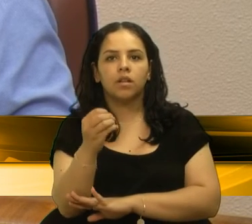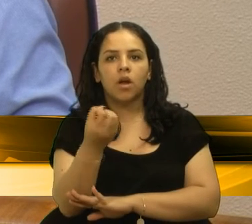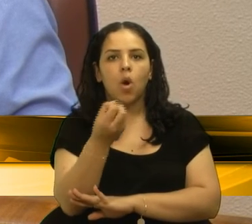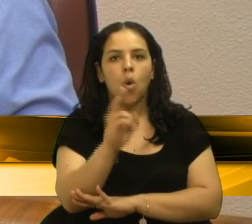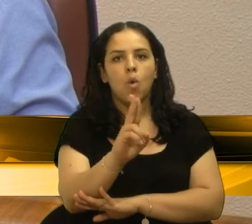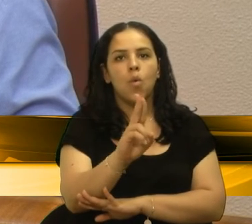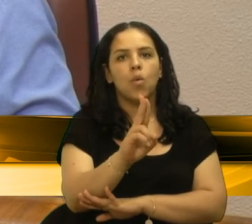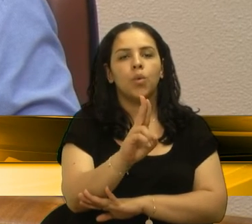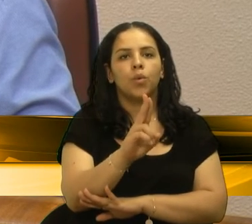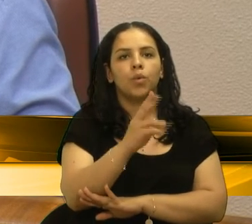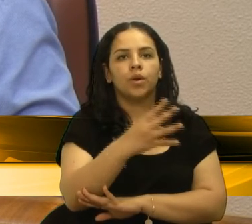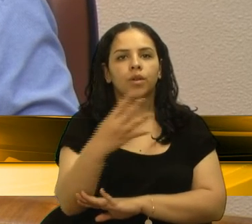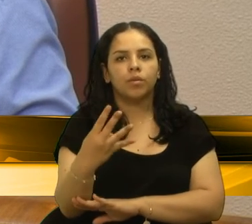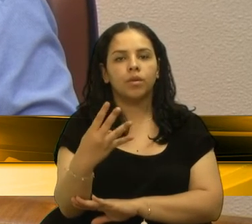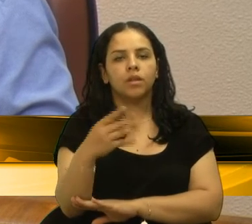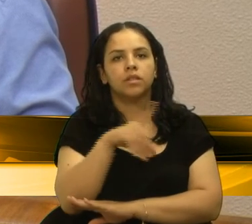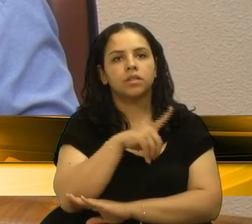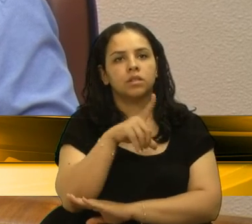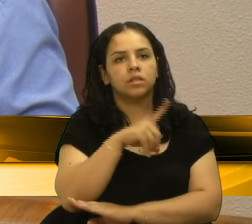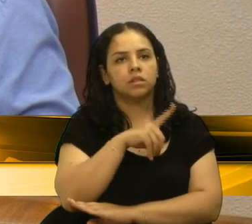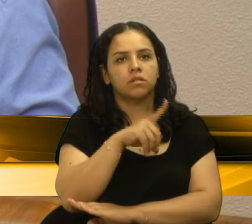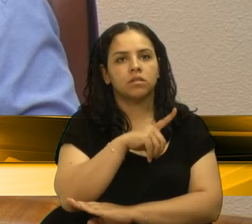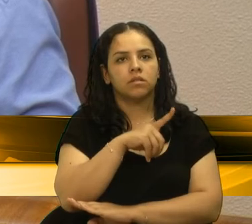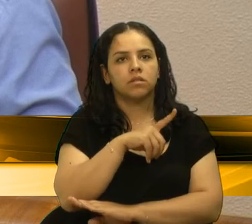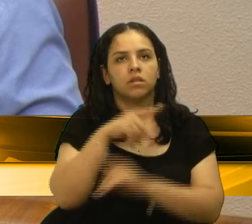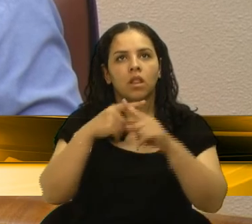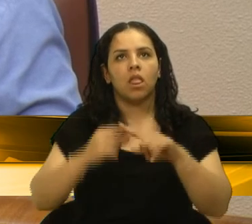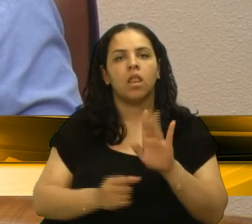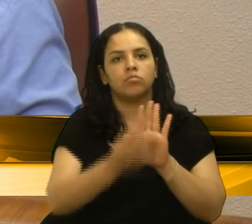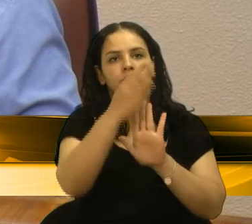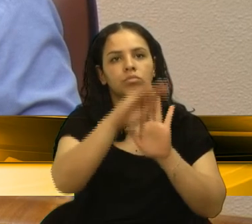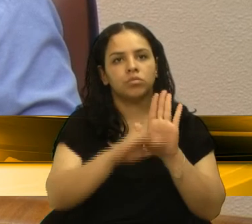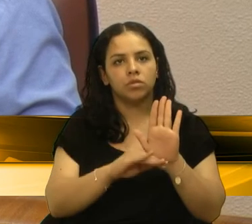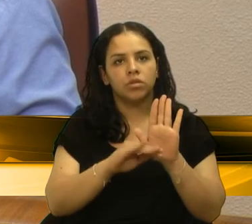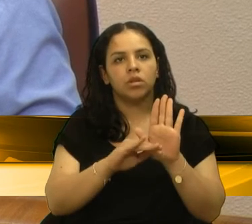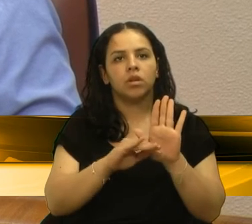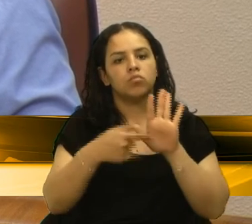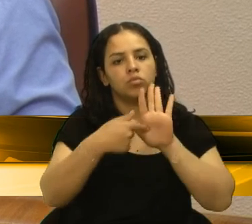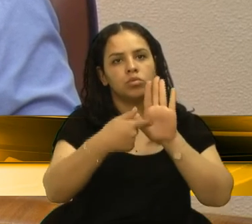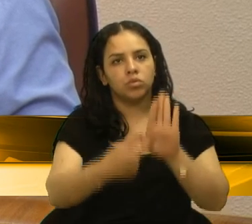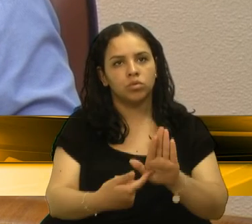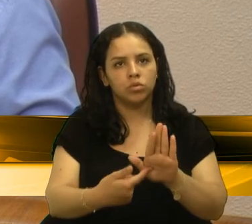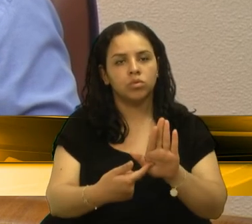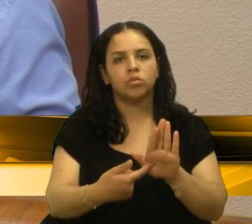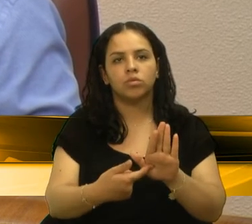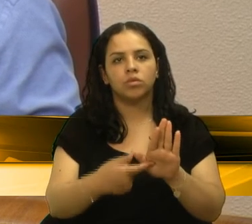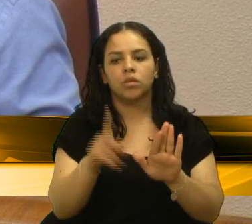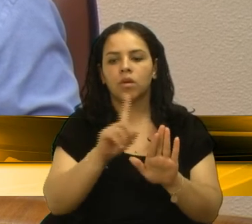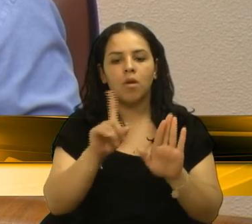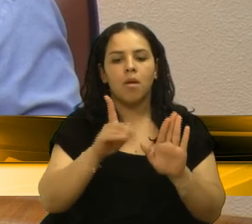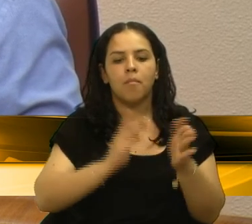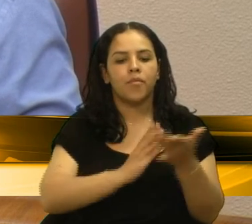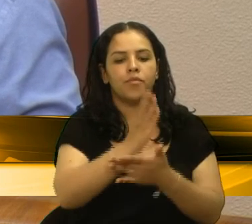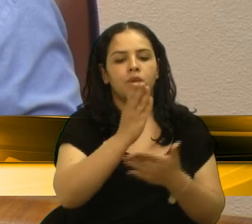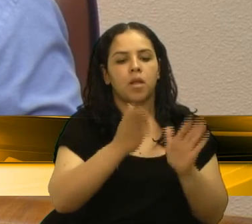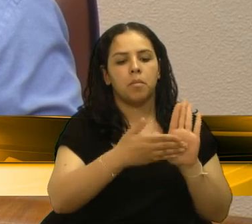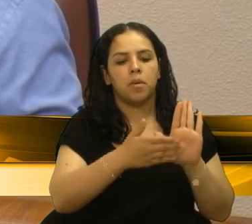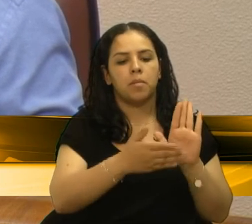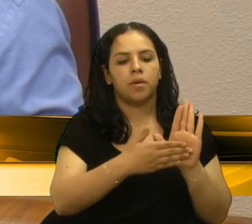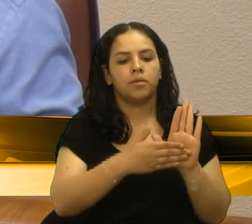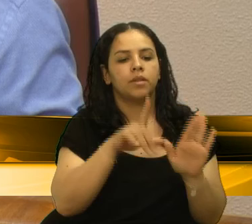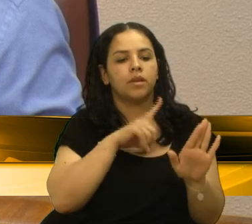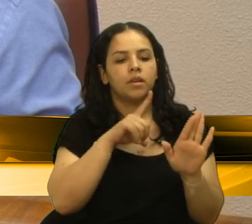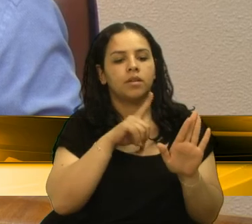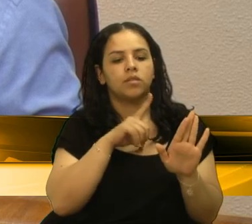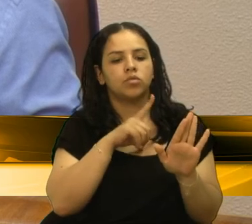alguns certames que teve que haver repetição, licitações desertas, licitações que apareceu um licitante e a documentação não foi aprovada. Tem que repetir todos